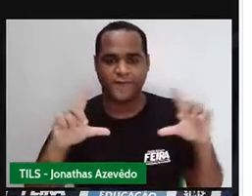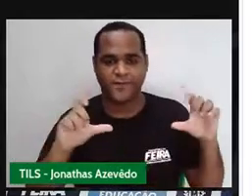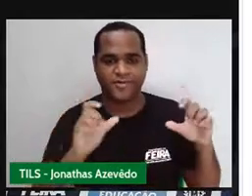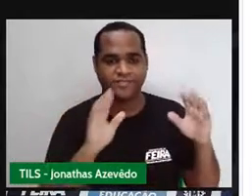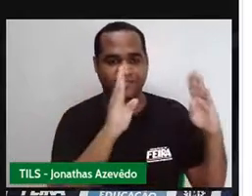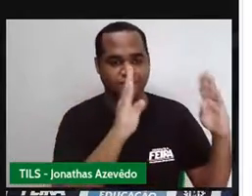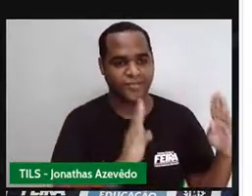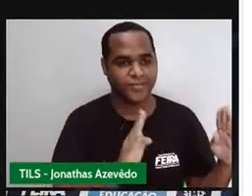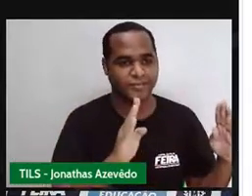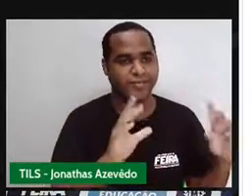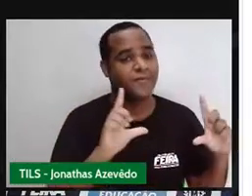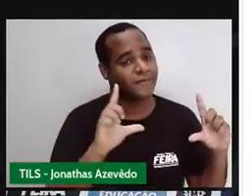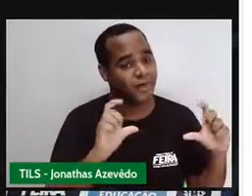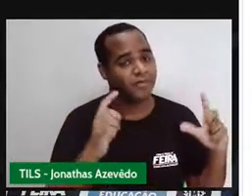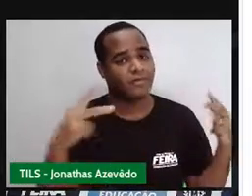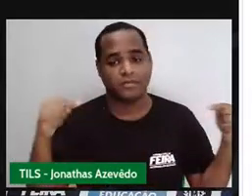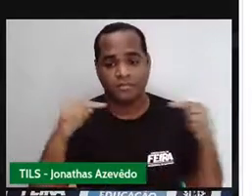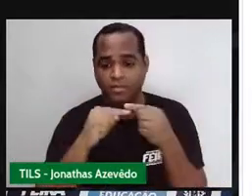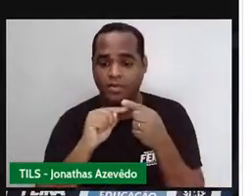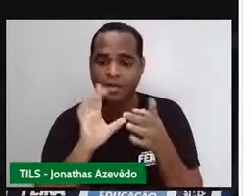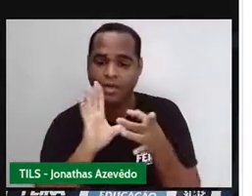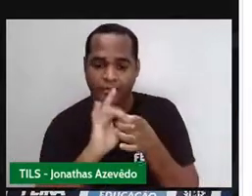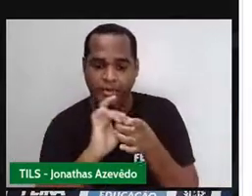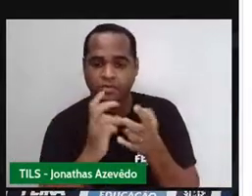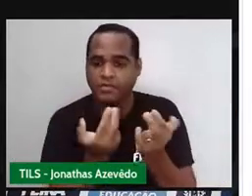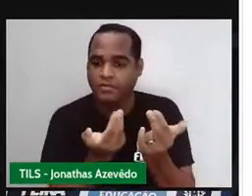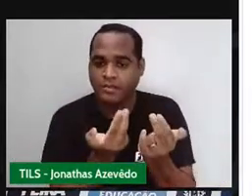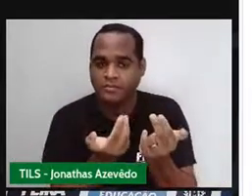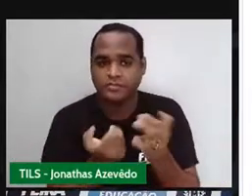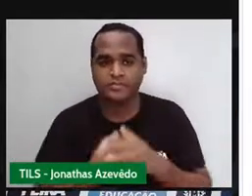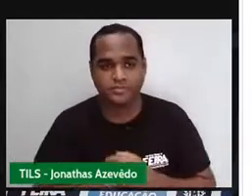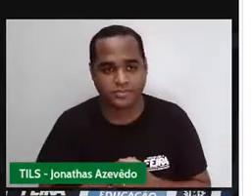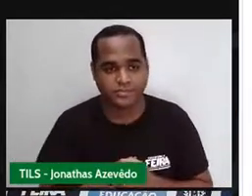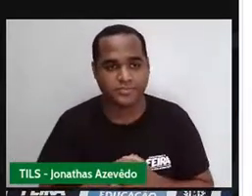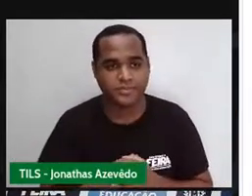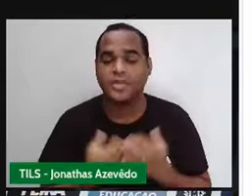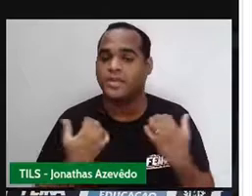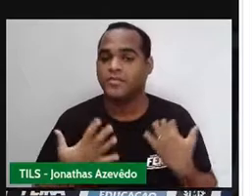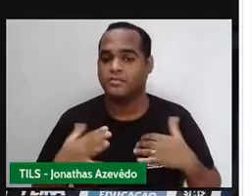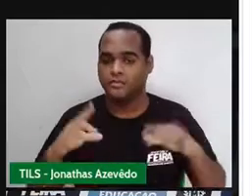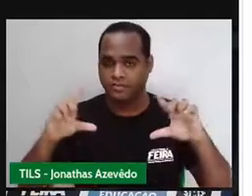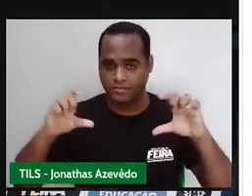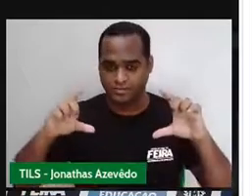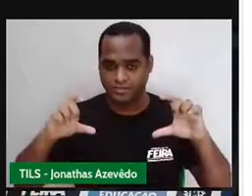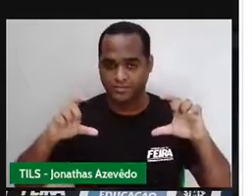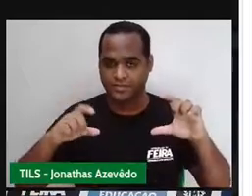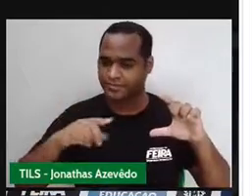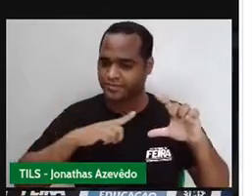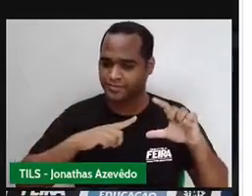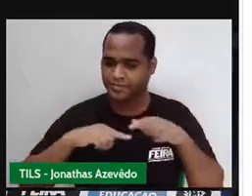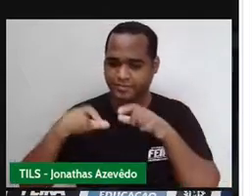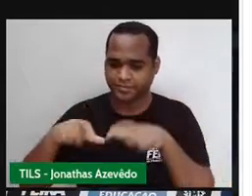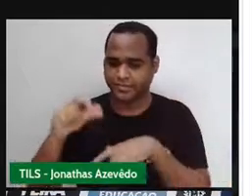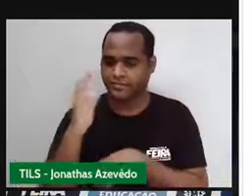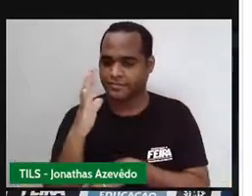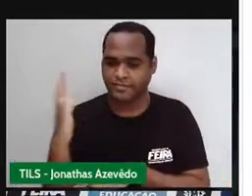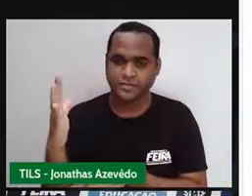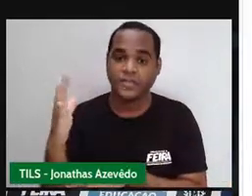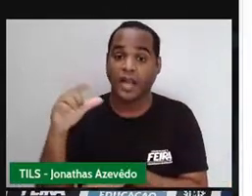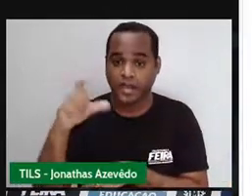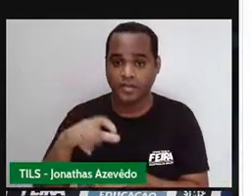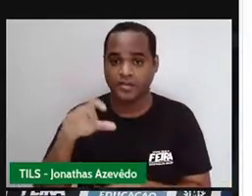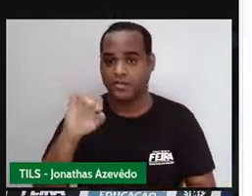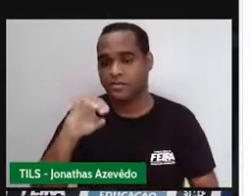que tá basicamente assim ó essa figura aqui que a planta do imóvel ela